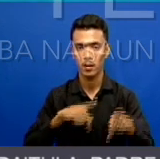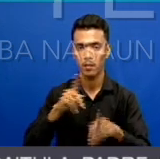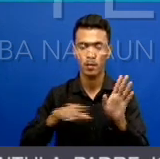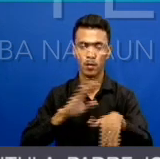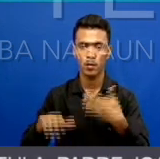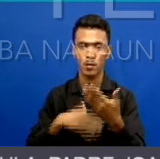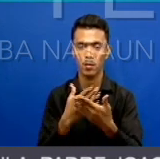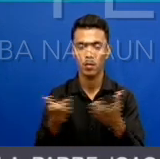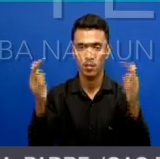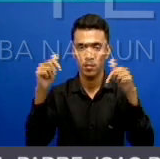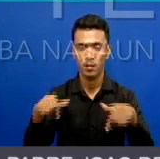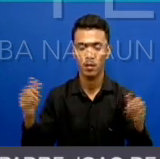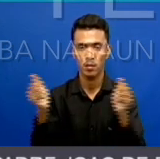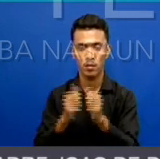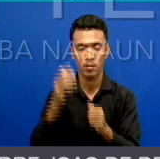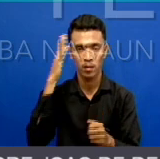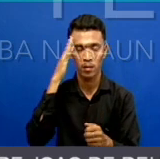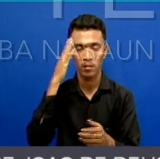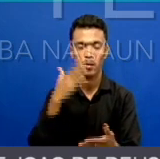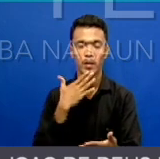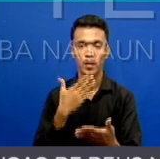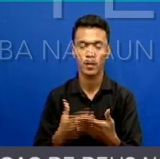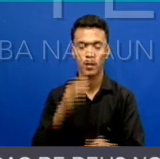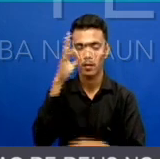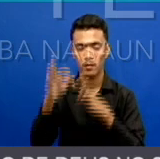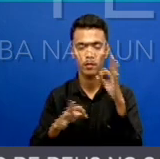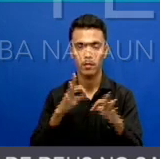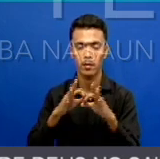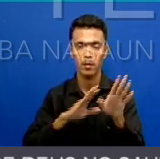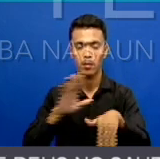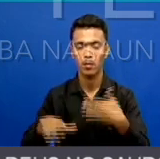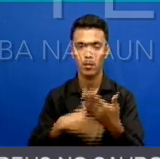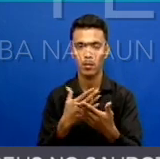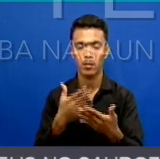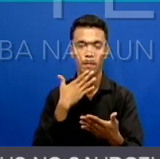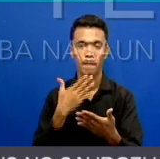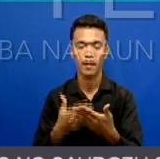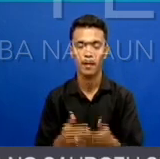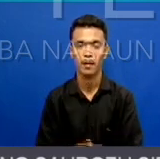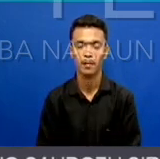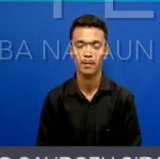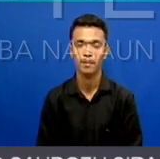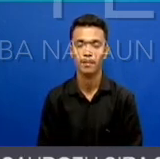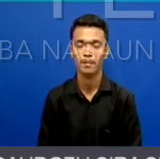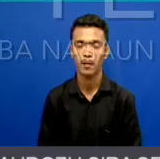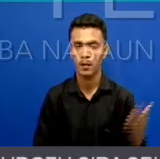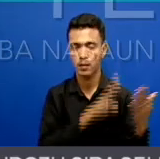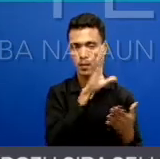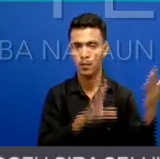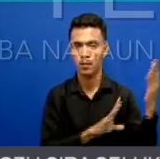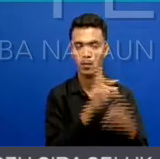o consciência folima mbamalu, e ta fier ka atak buat hutu se la o dia, não se la hamosu buat balu. Celebração